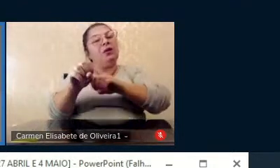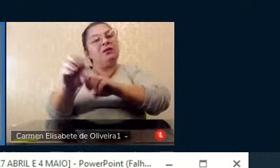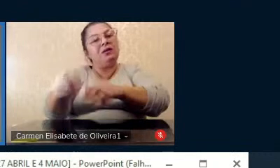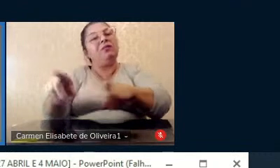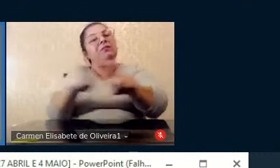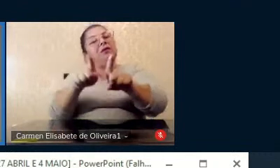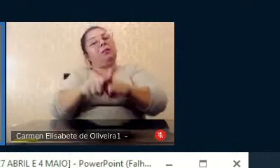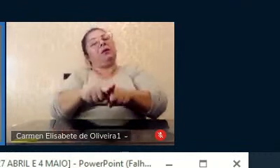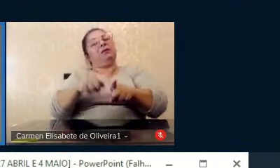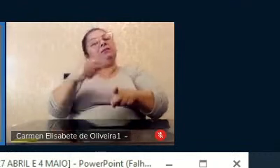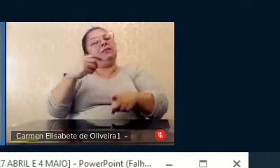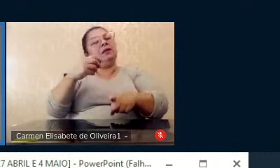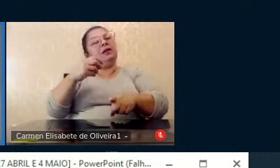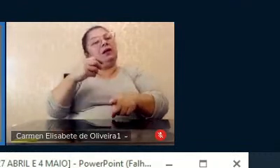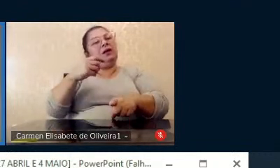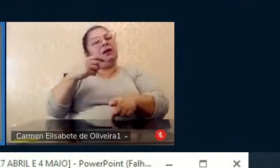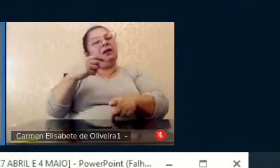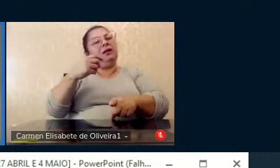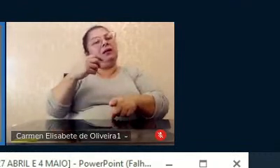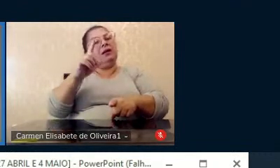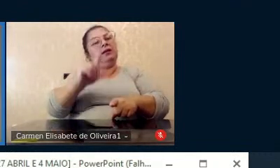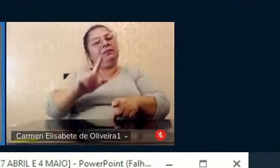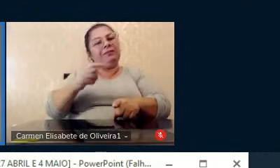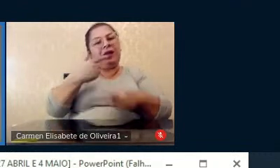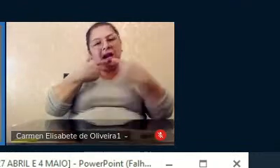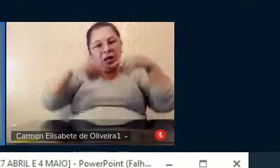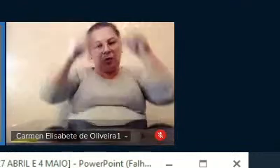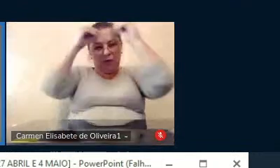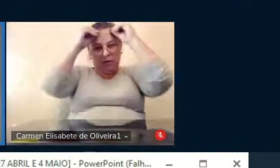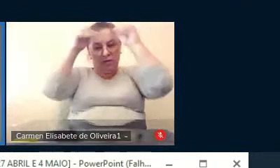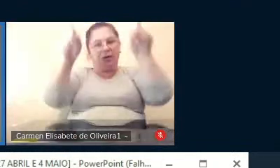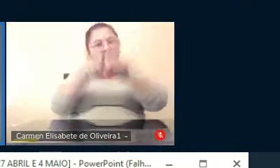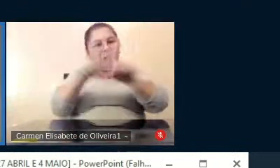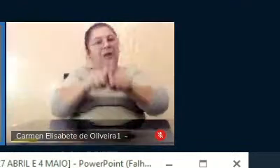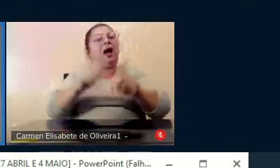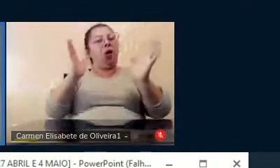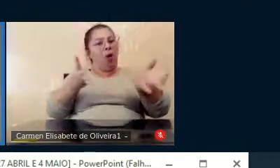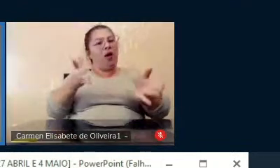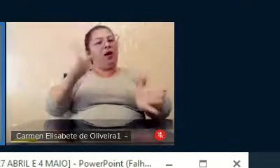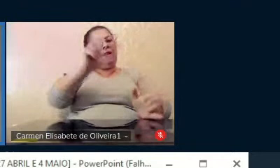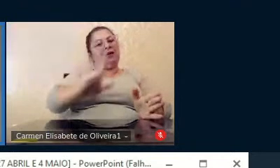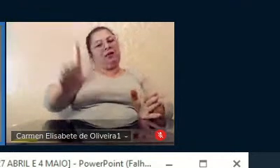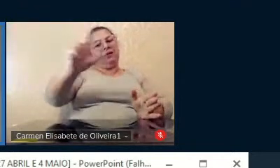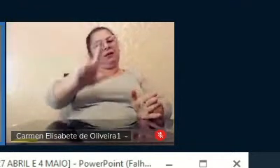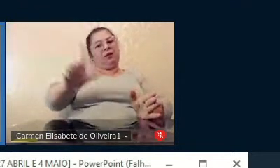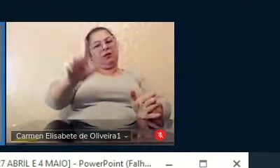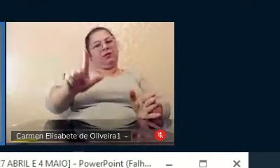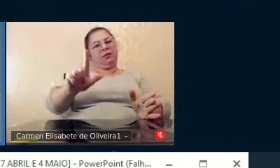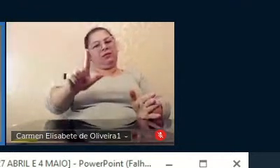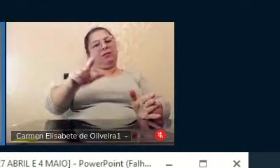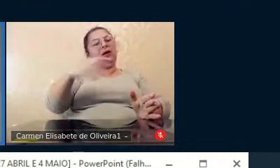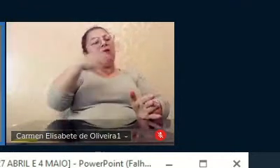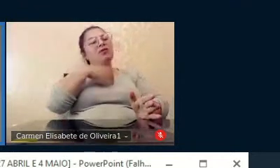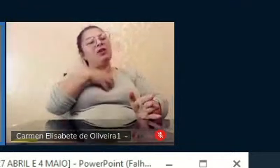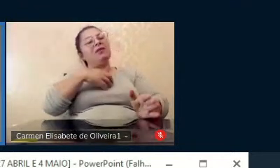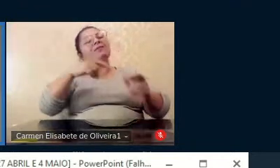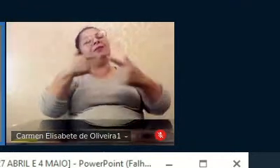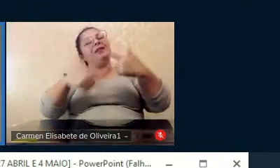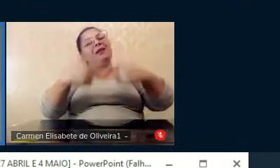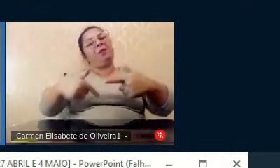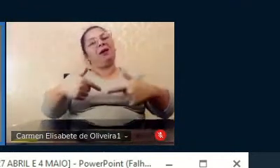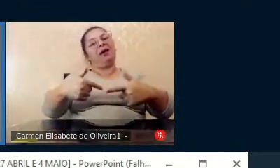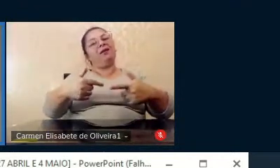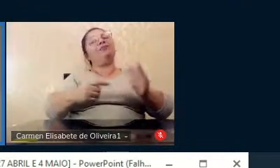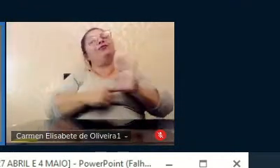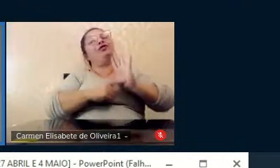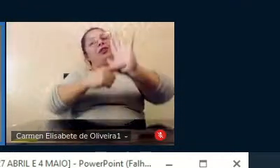linguística, né? E agora no campo da literatura também, que são os campos que mais trabalham com essa questão da diferença linguística e